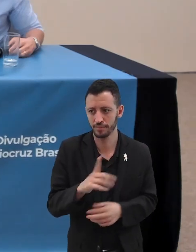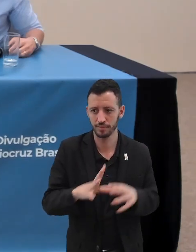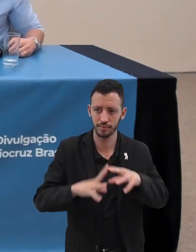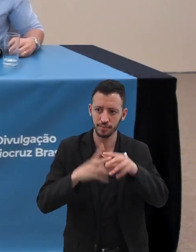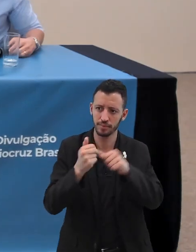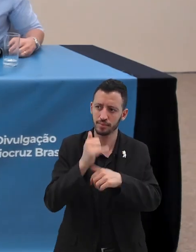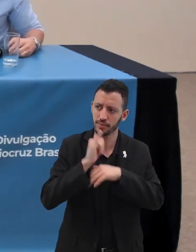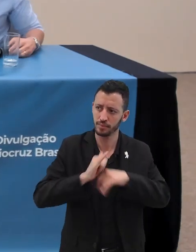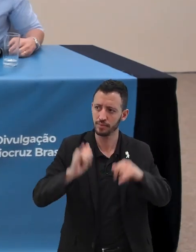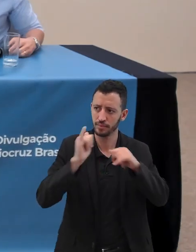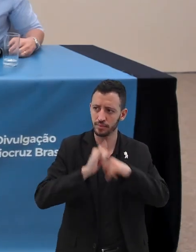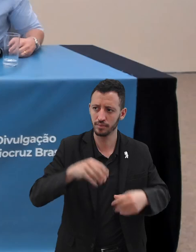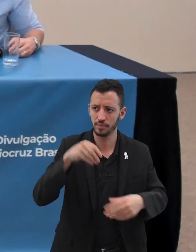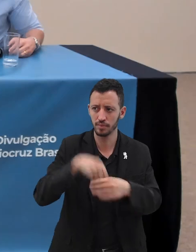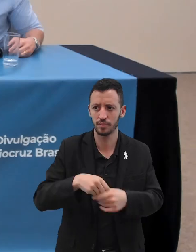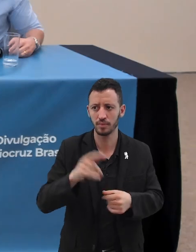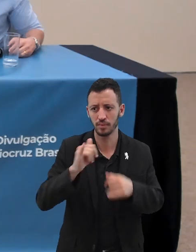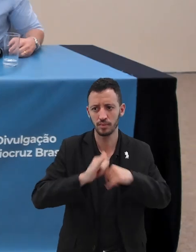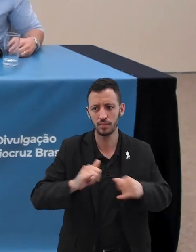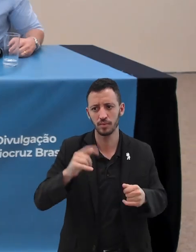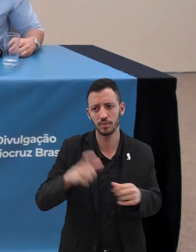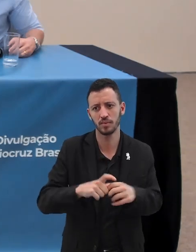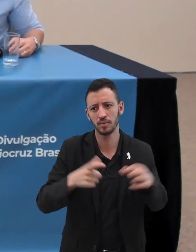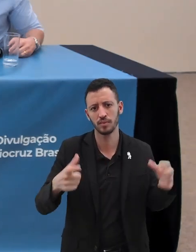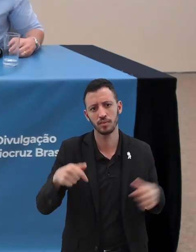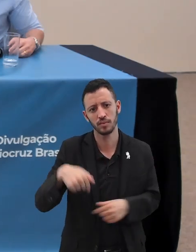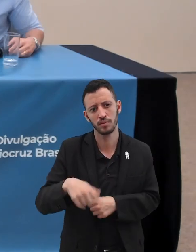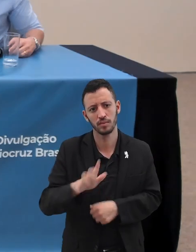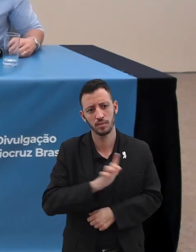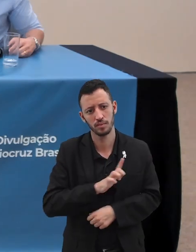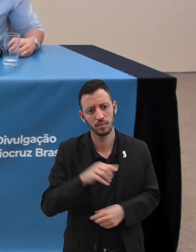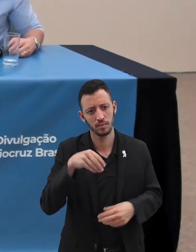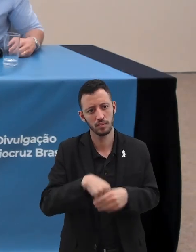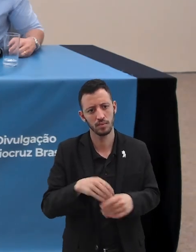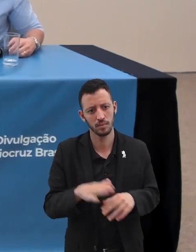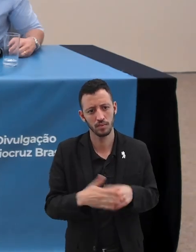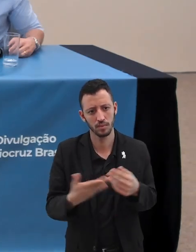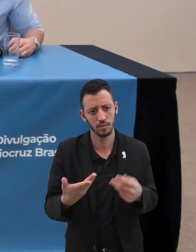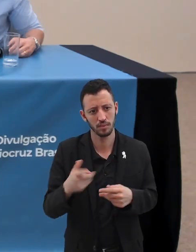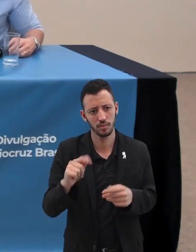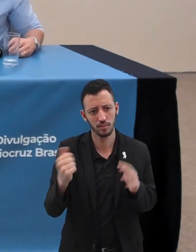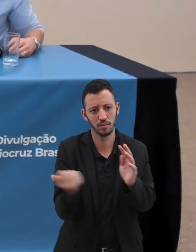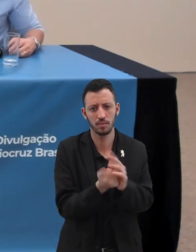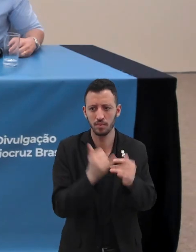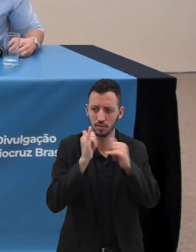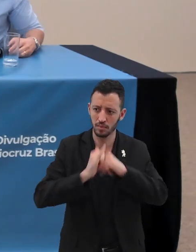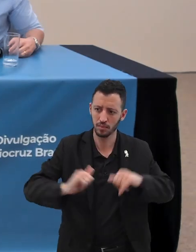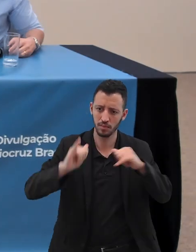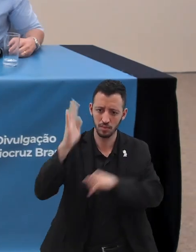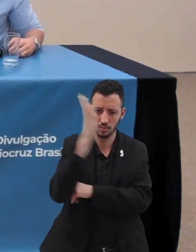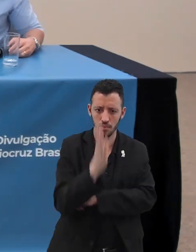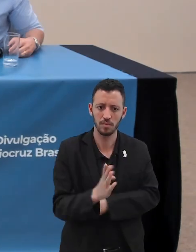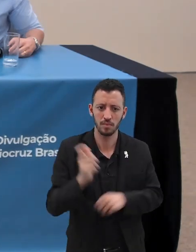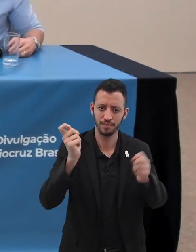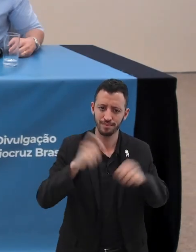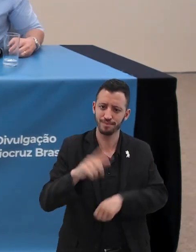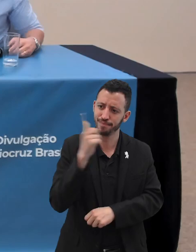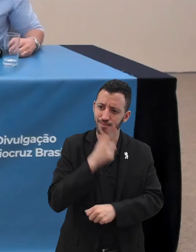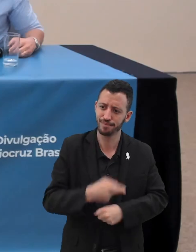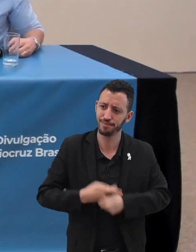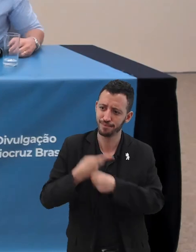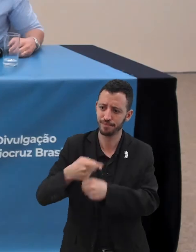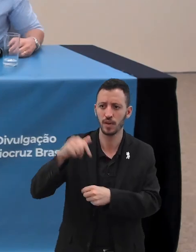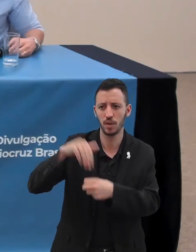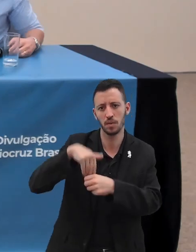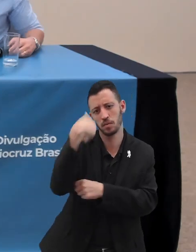todos os publicitários que ainda estão na mídia, os grandes publicitários brasileiros, que é uma publicidade brasileira é hiperpremiada no